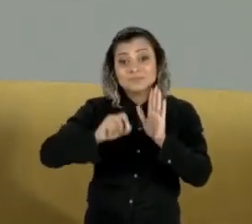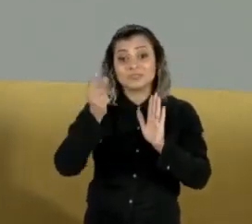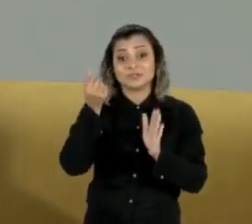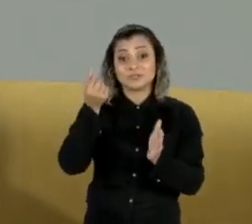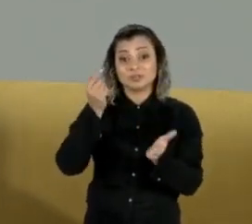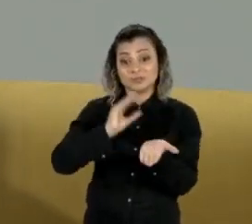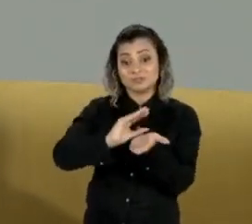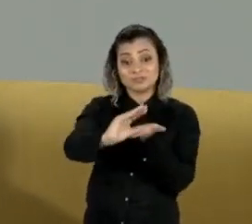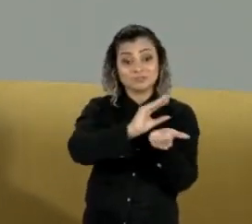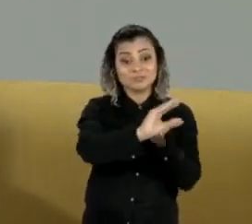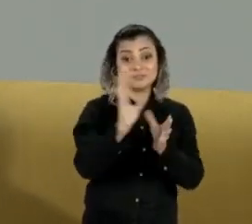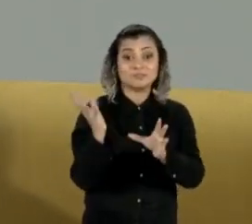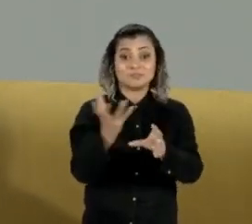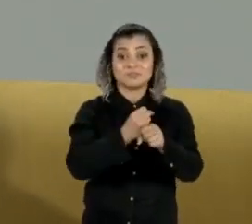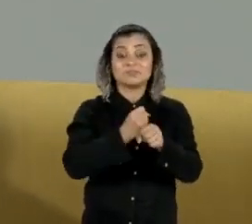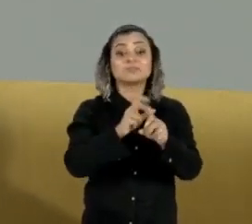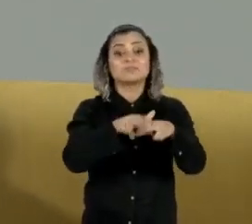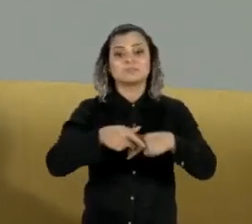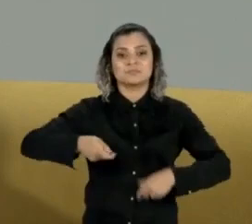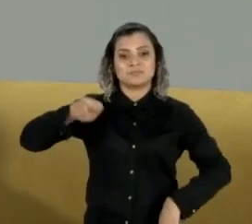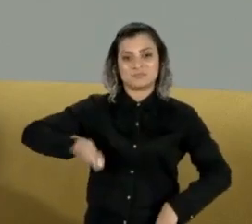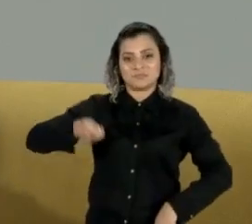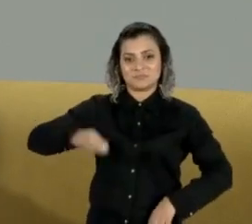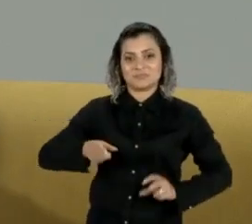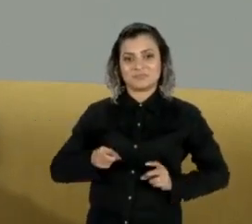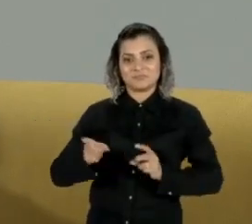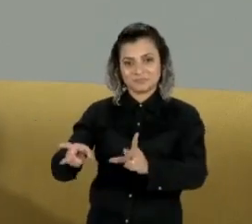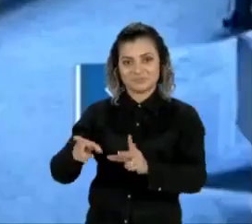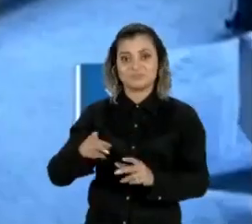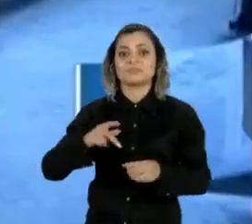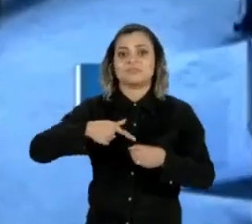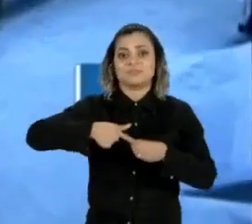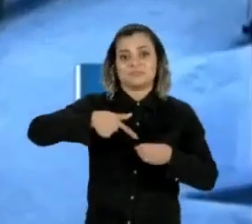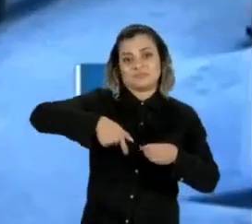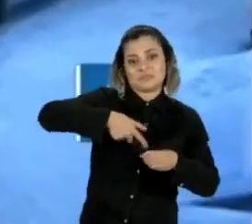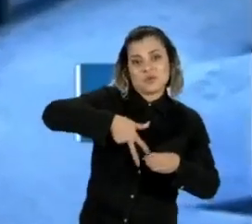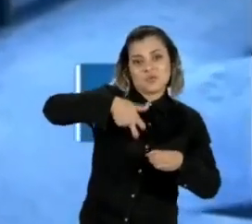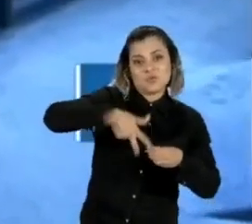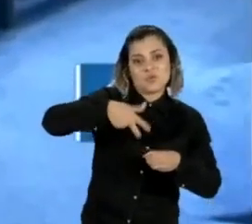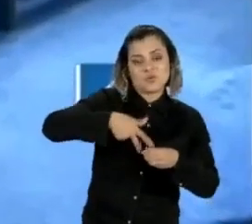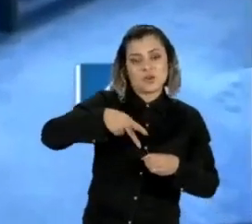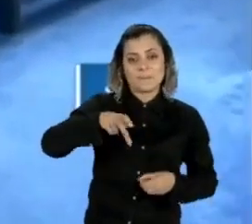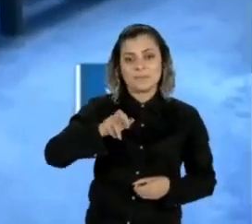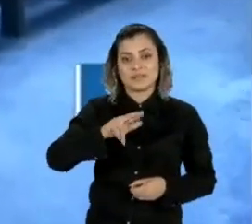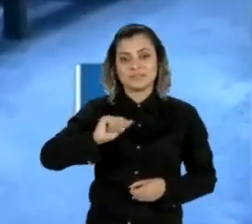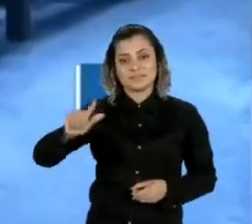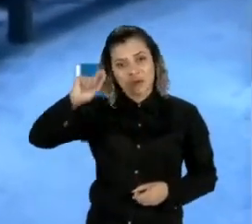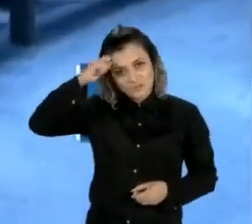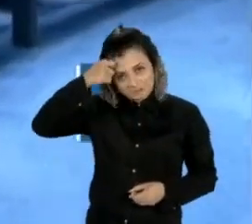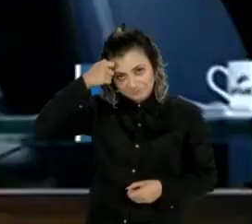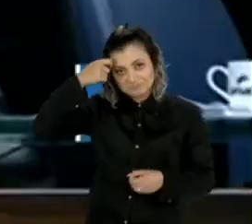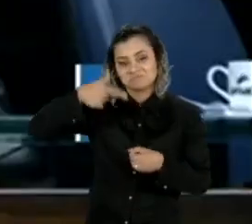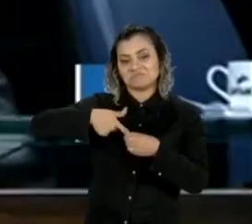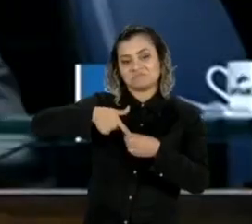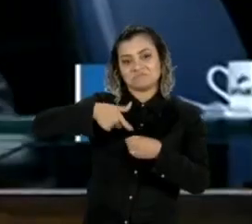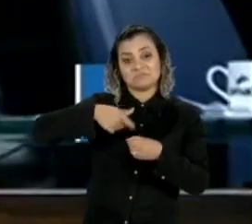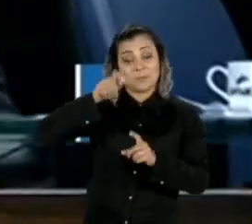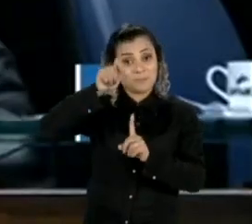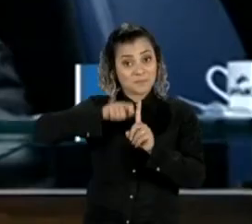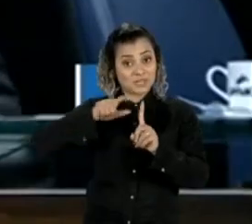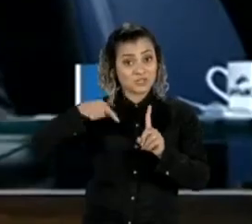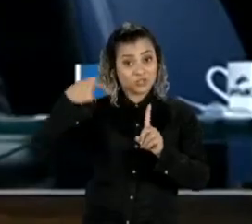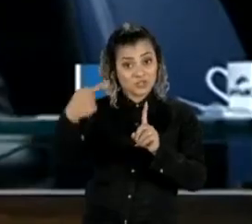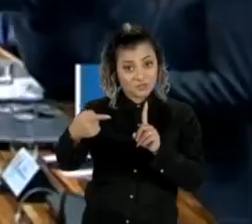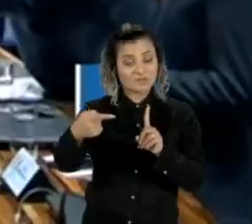que será arrecadado no mega leilão do pré-sal no mês que vem. As novas regras para a divisão do dinheiro do pré-sal